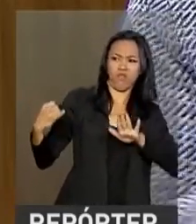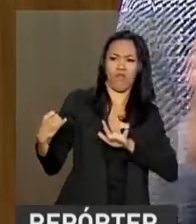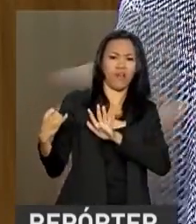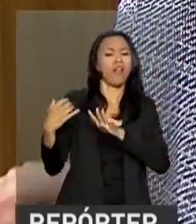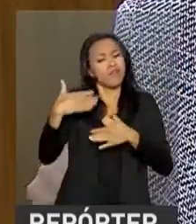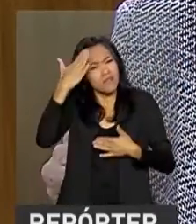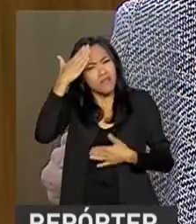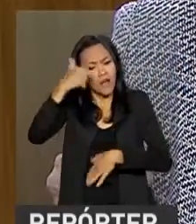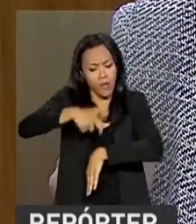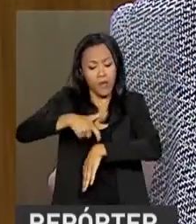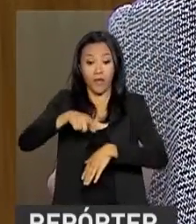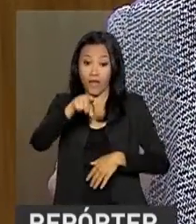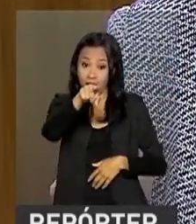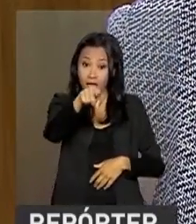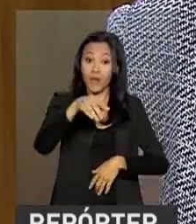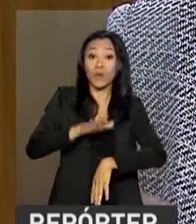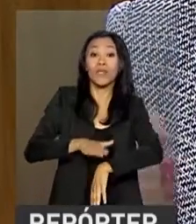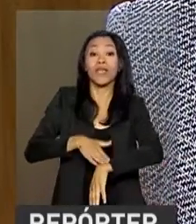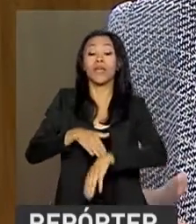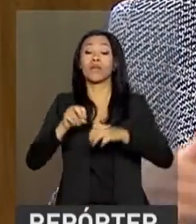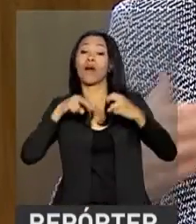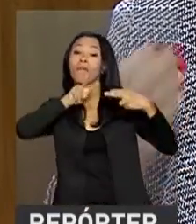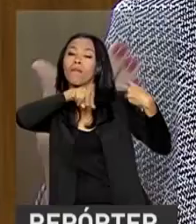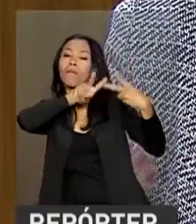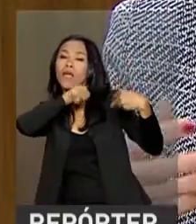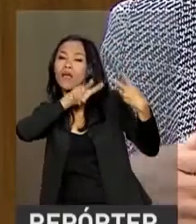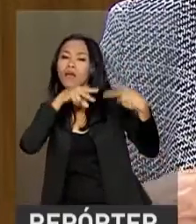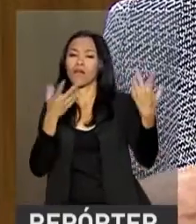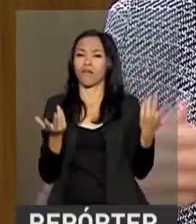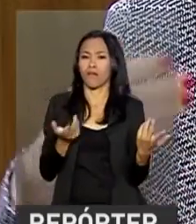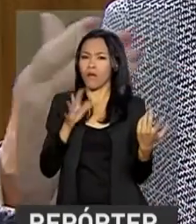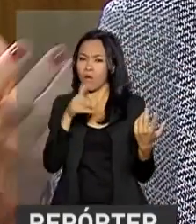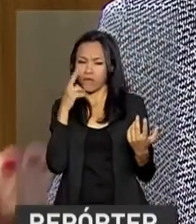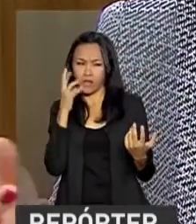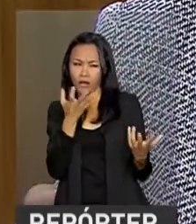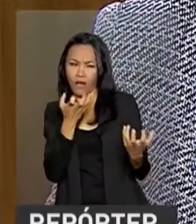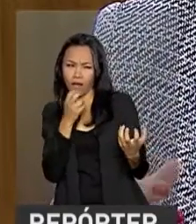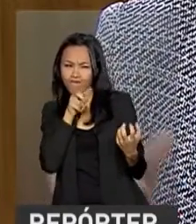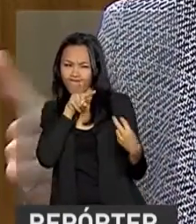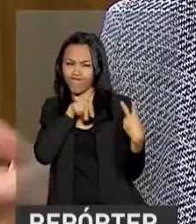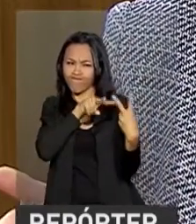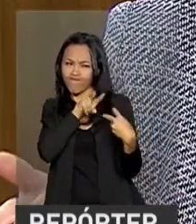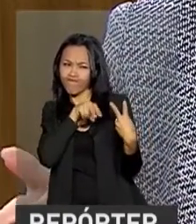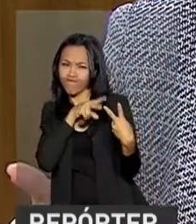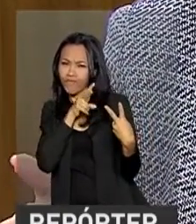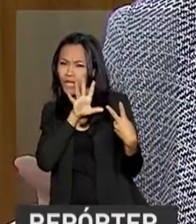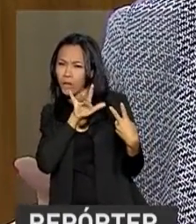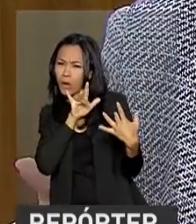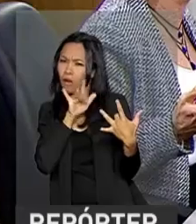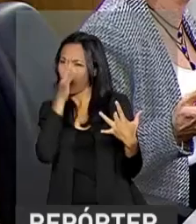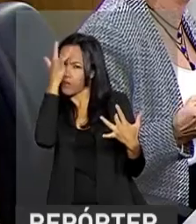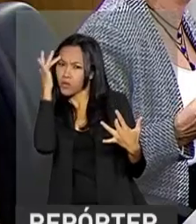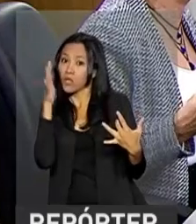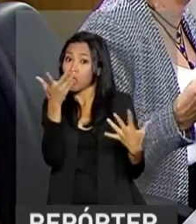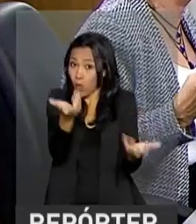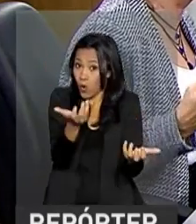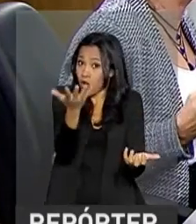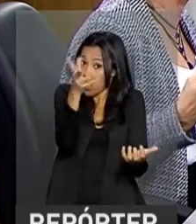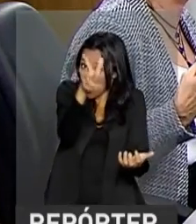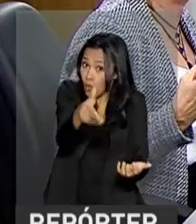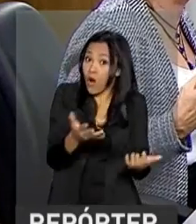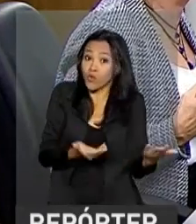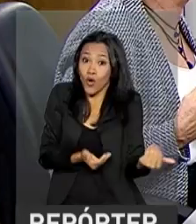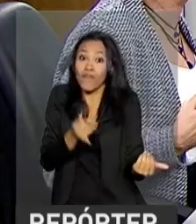podemos dizer eu sou da época da paquera ainda não é então quando você está querendo é ficar com alguém hoje quando os jovens diz então acho que é